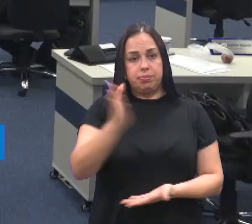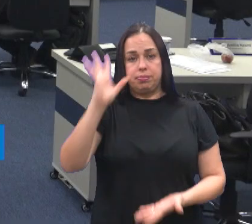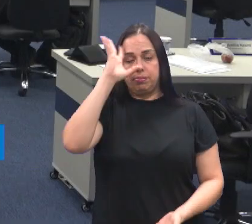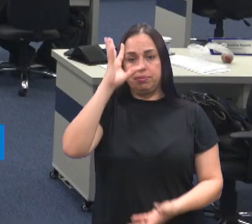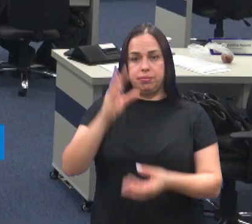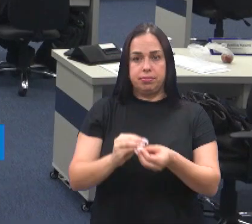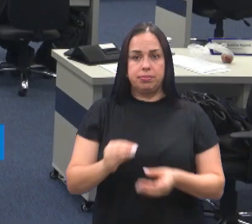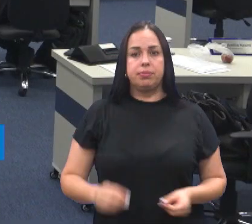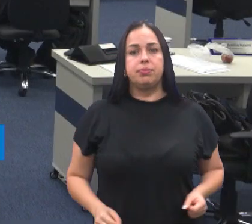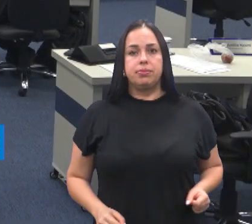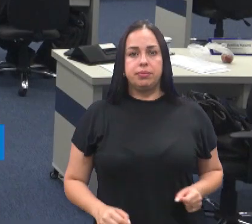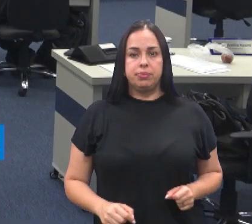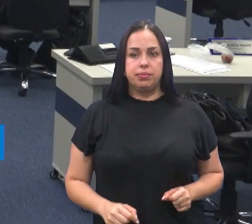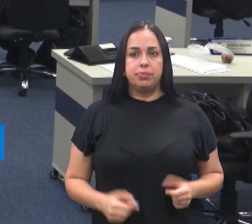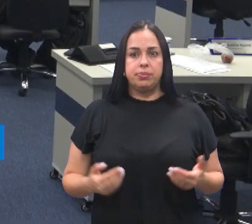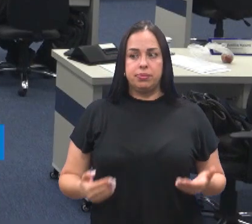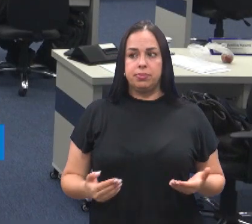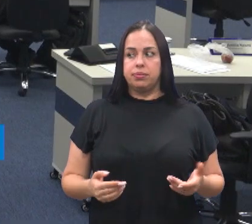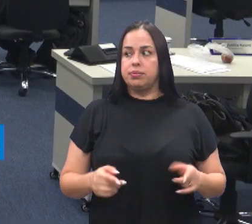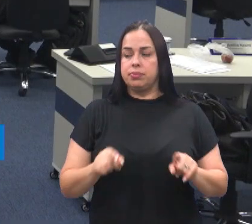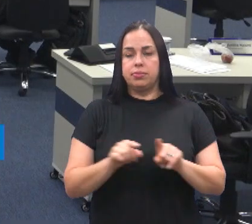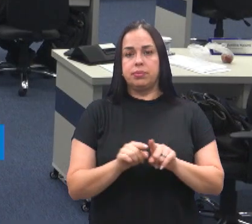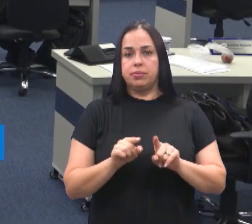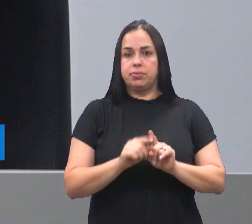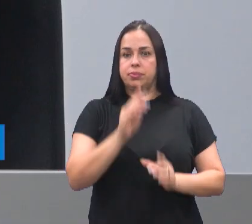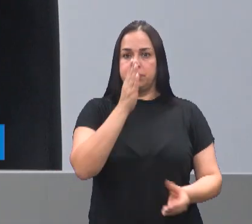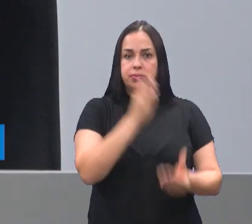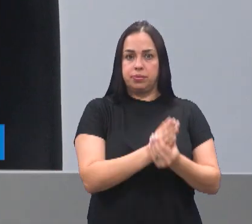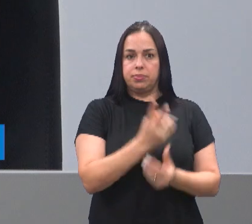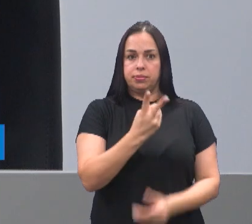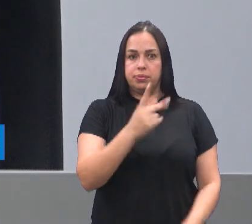pares. Processo número